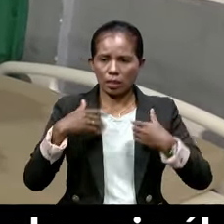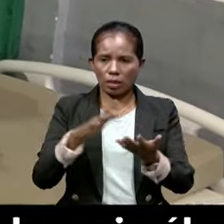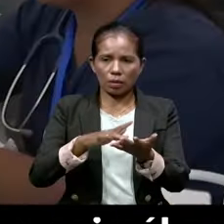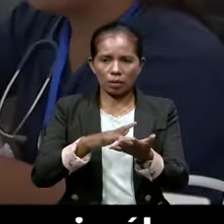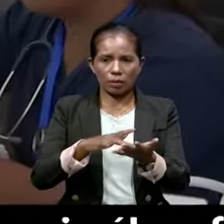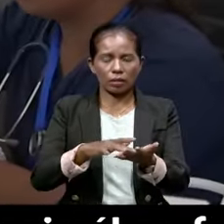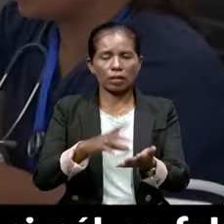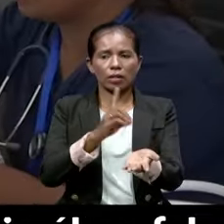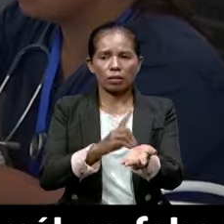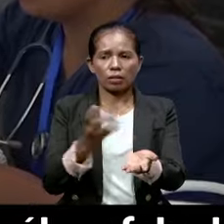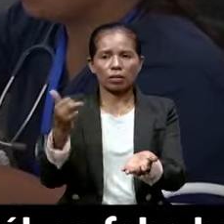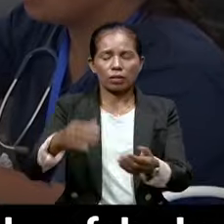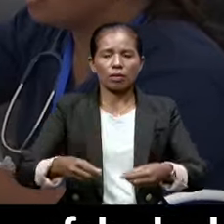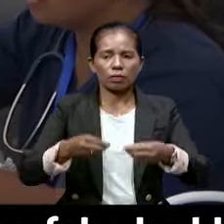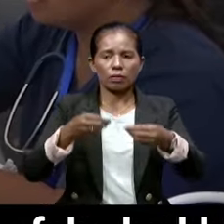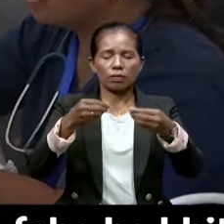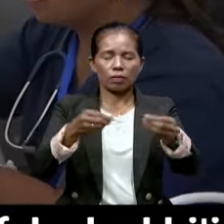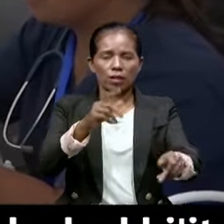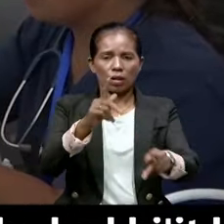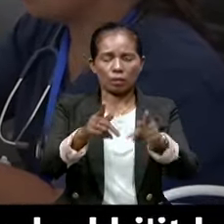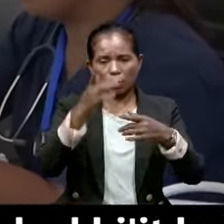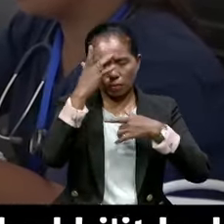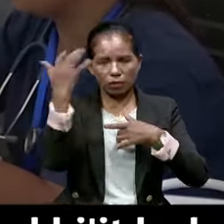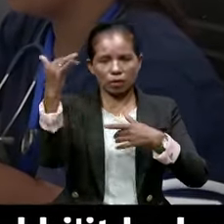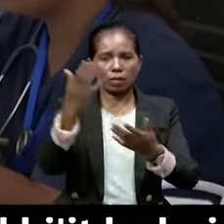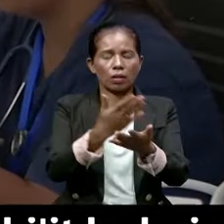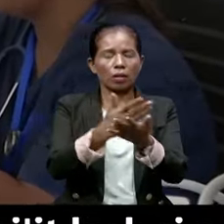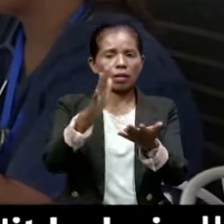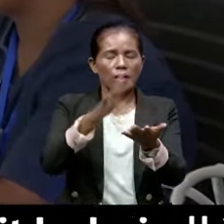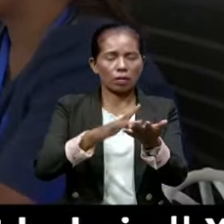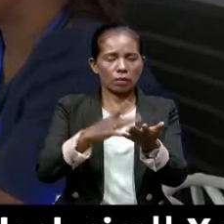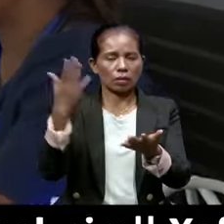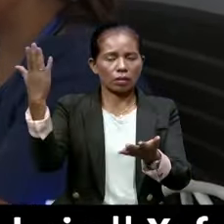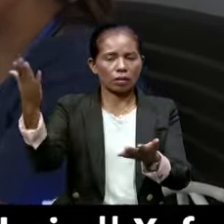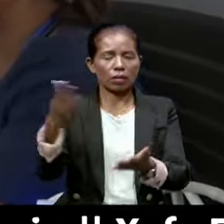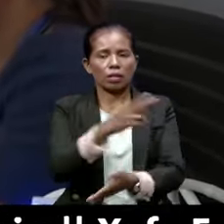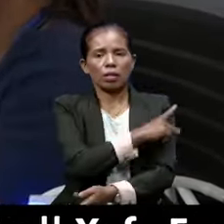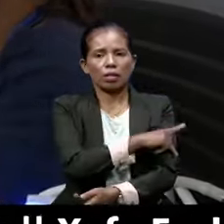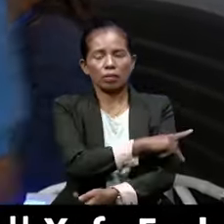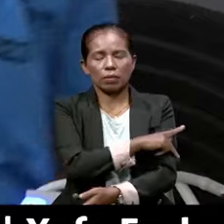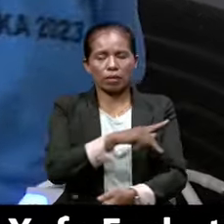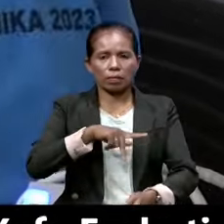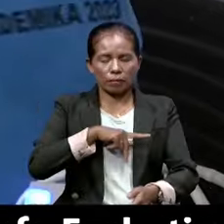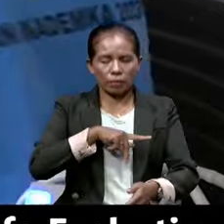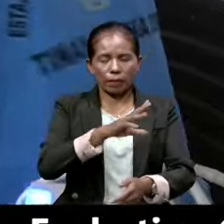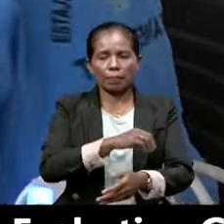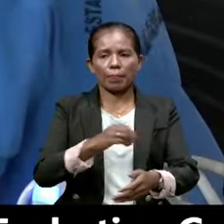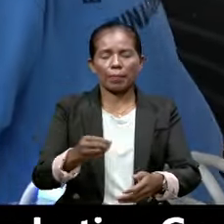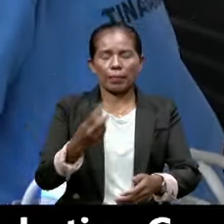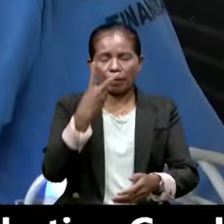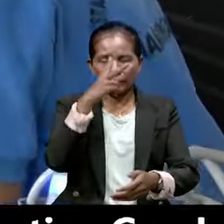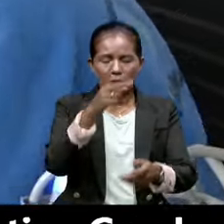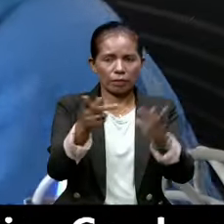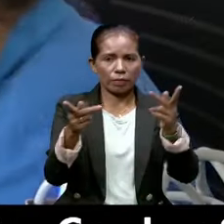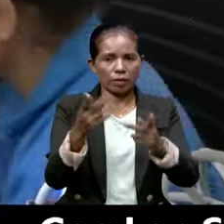obrigado pessoal saúde for receita ba paciente so sai moruk iha clínica privado tuir fontes anônimo iha centro